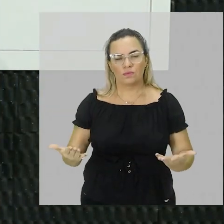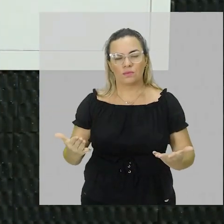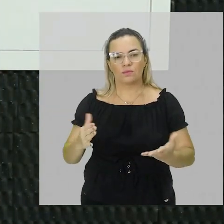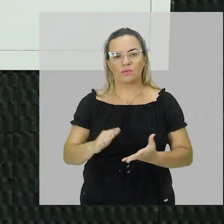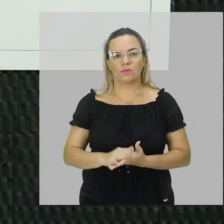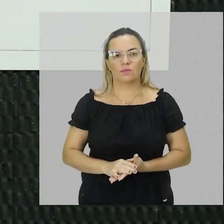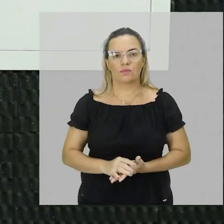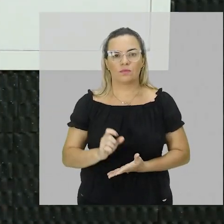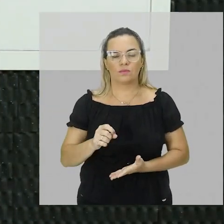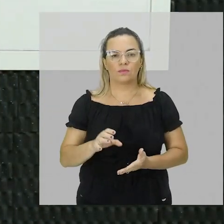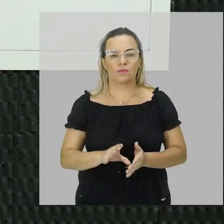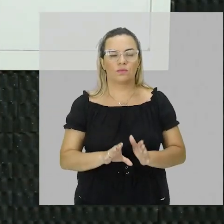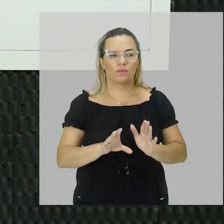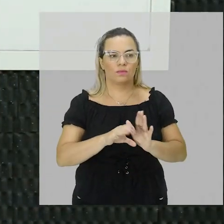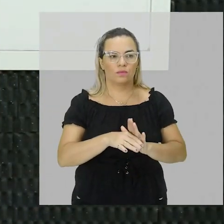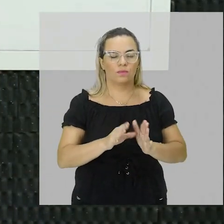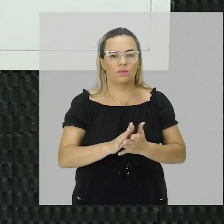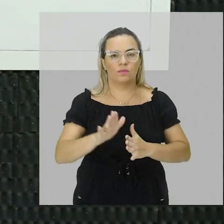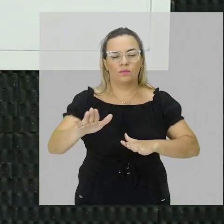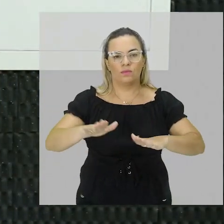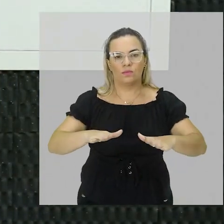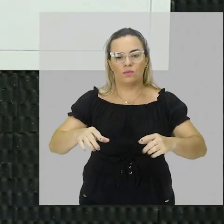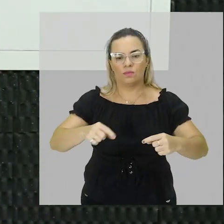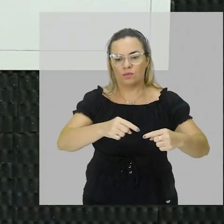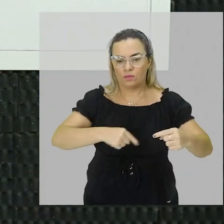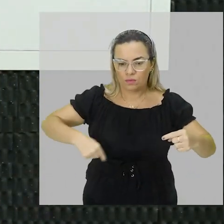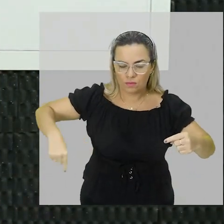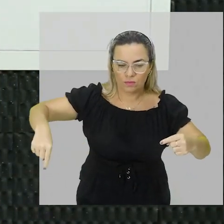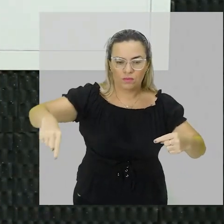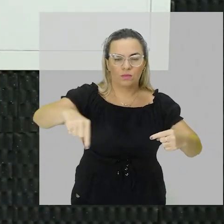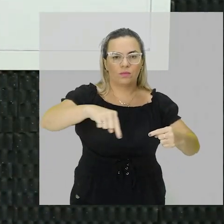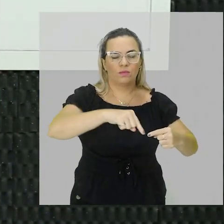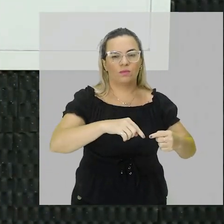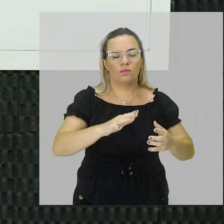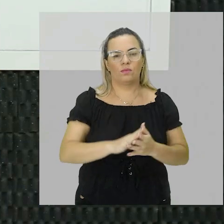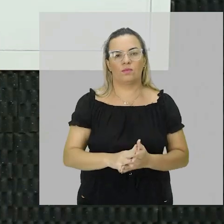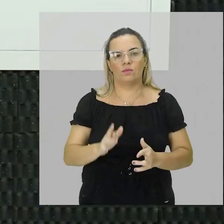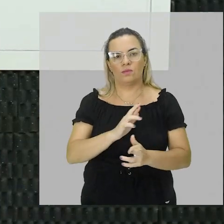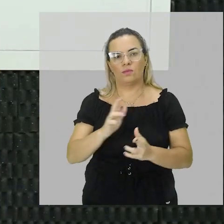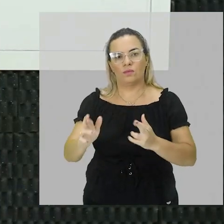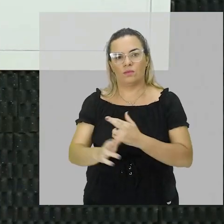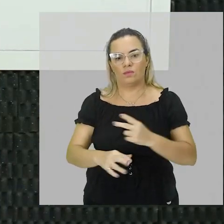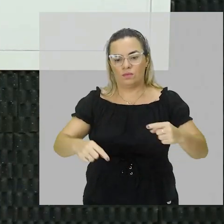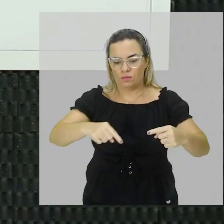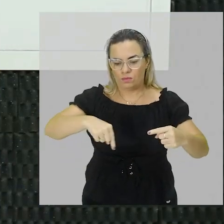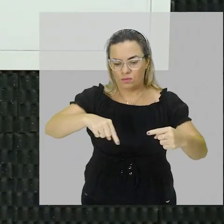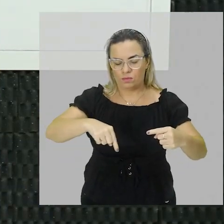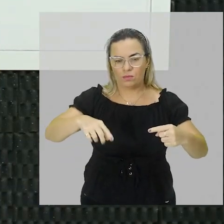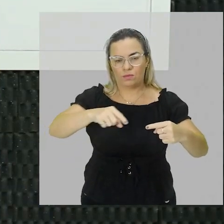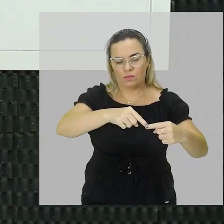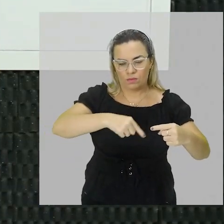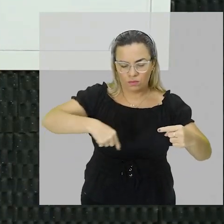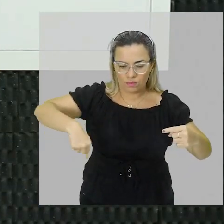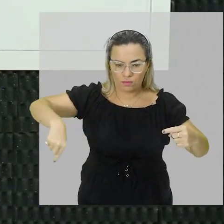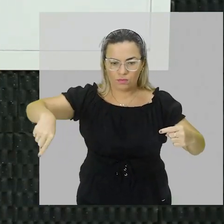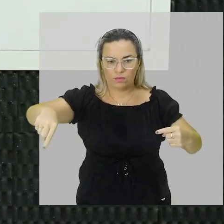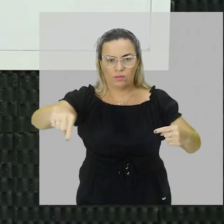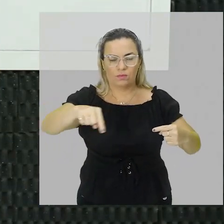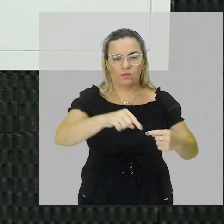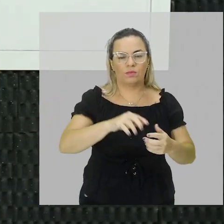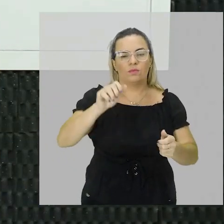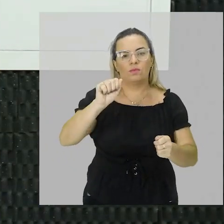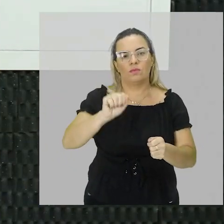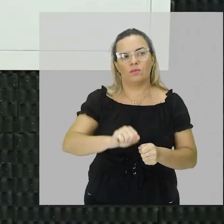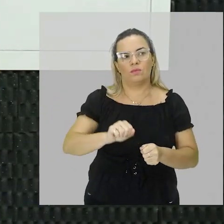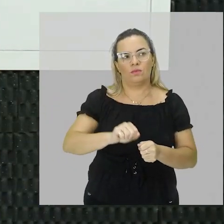vai definir, como é um movimento circular que está relacionado com o centro, porque o que está fazendo este